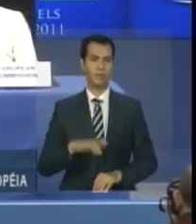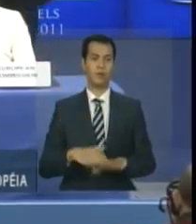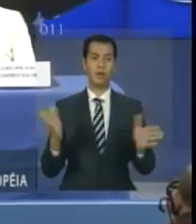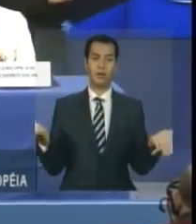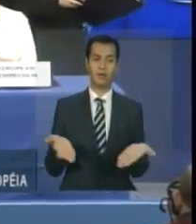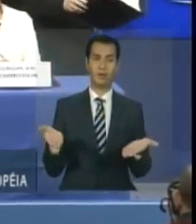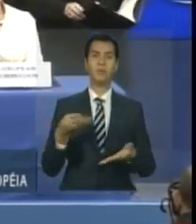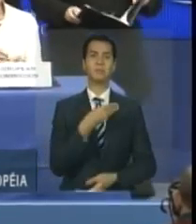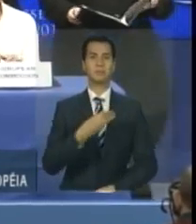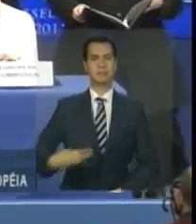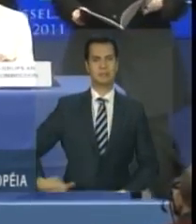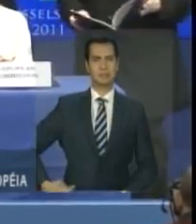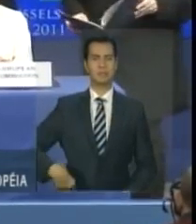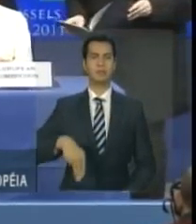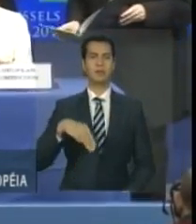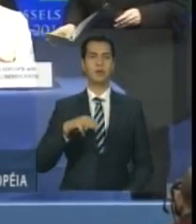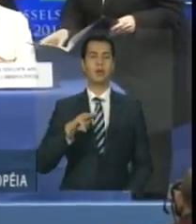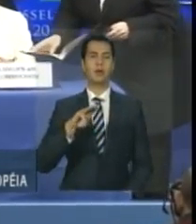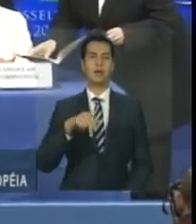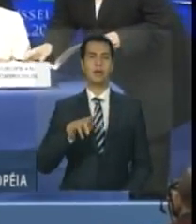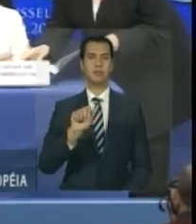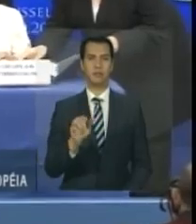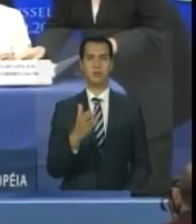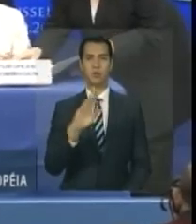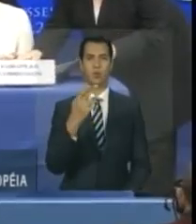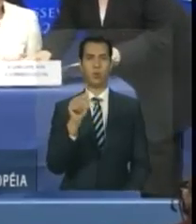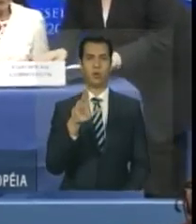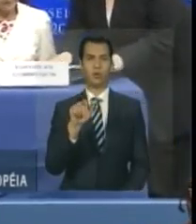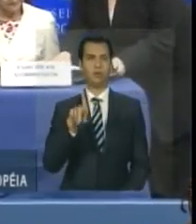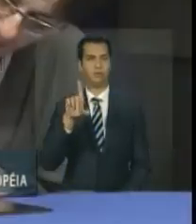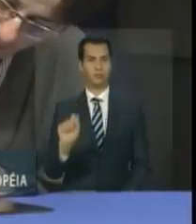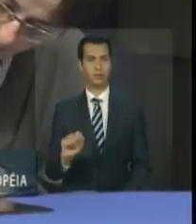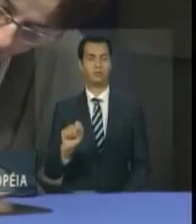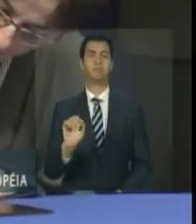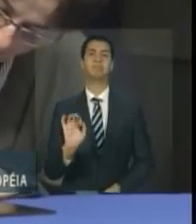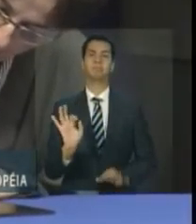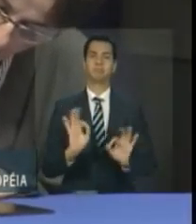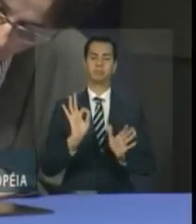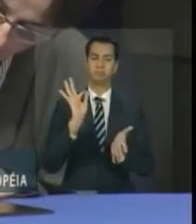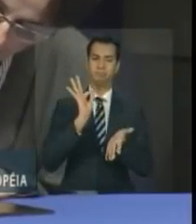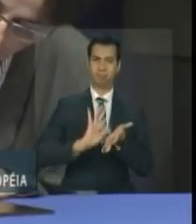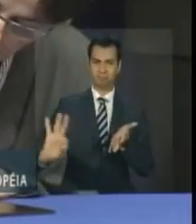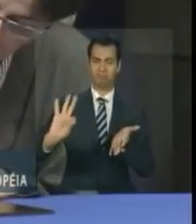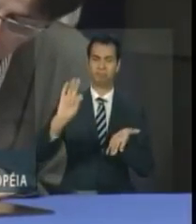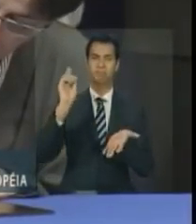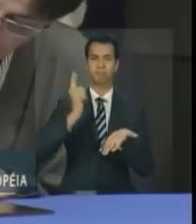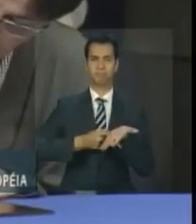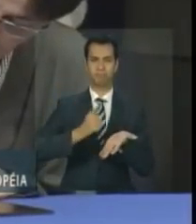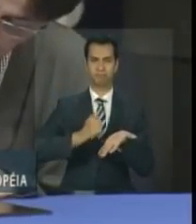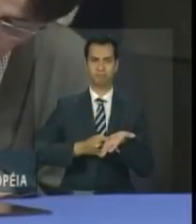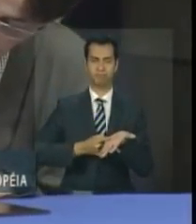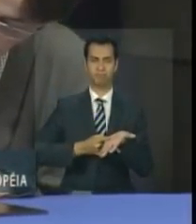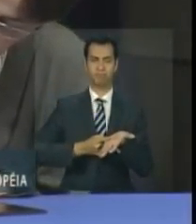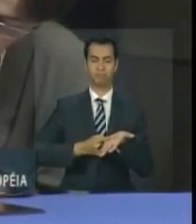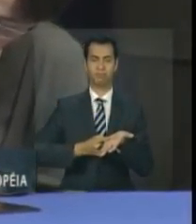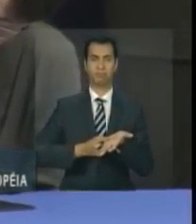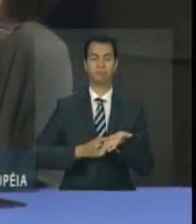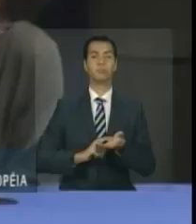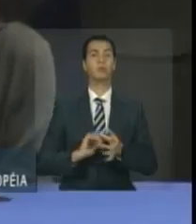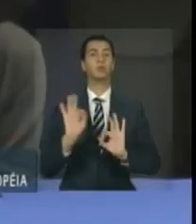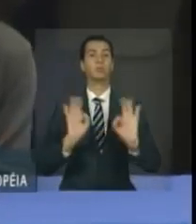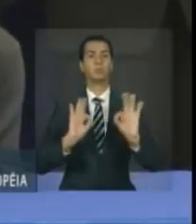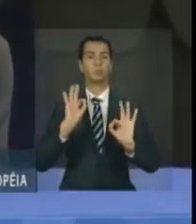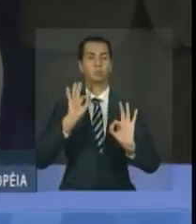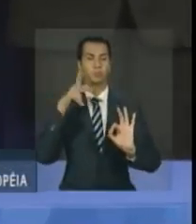é apenas um dos vários acordos que estão sendo assinados, que estão sendo firmados entre o Brasil e a União Europeia. Exatamente